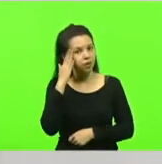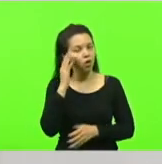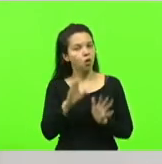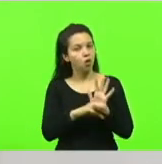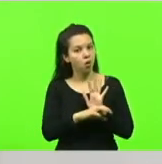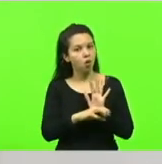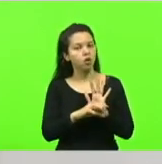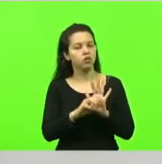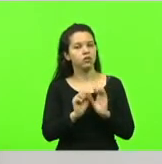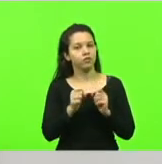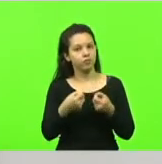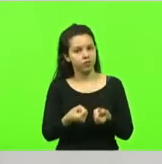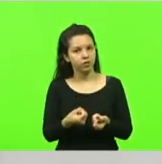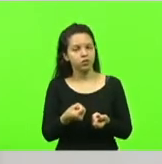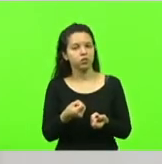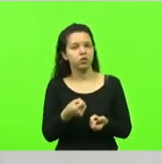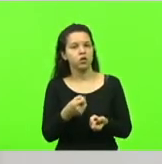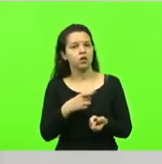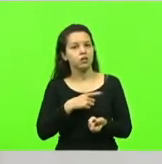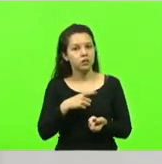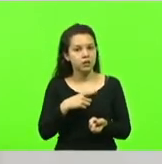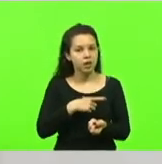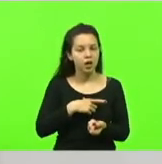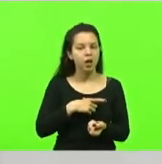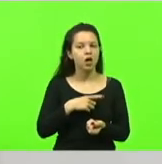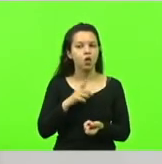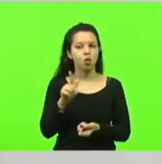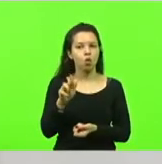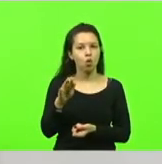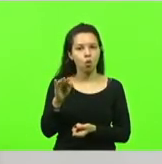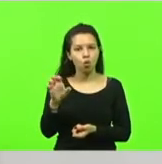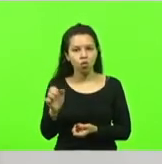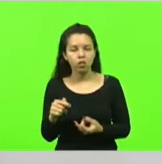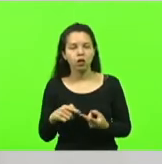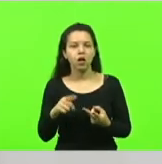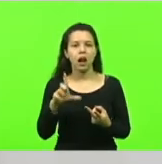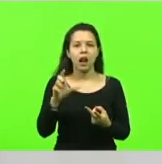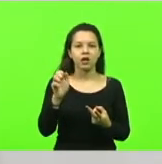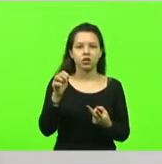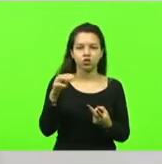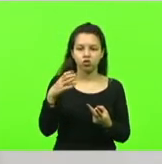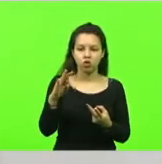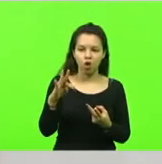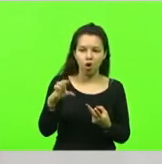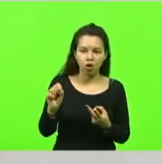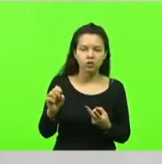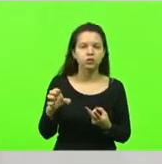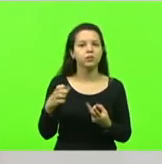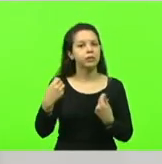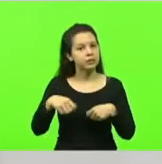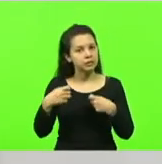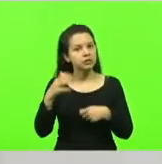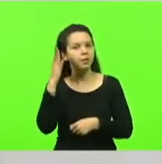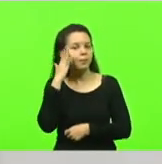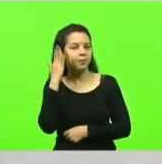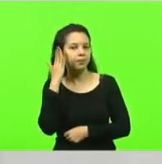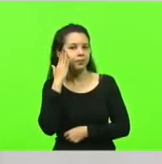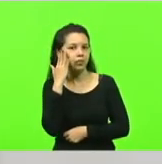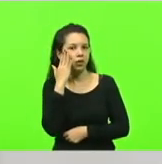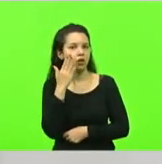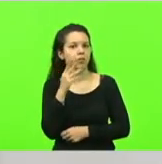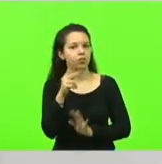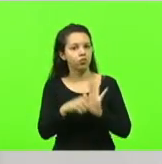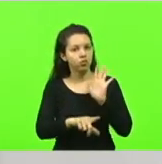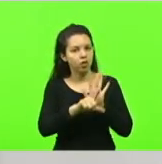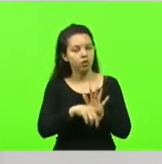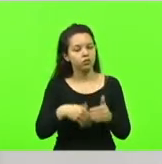tem glúten, se tem lactose, se não tem. Projeto de lei que está tramitando e está hoje lá na Comissão de Saúde. O